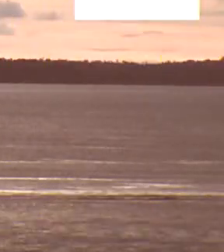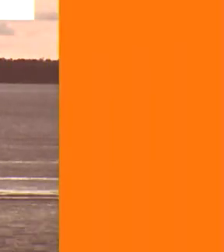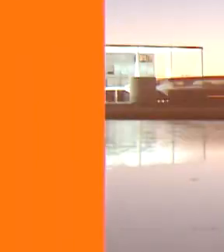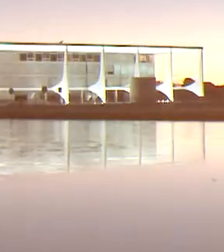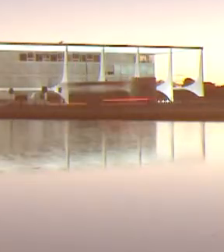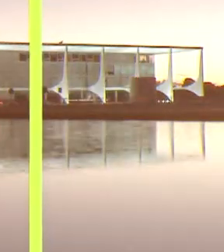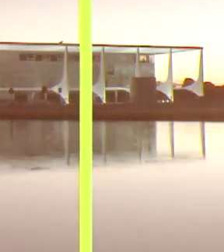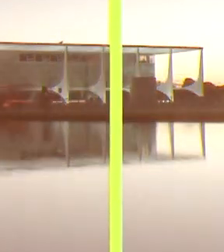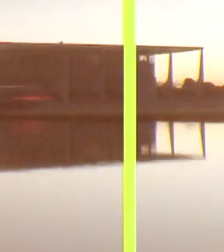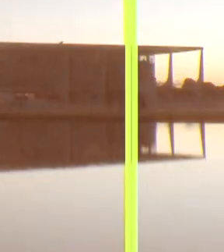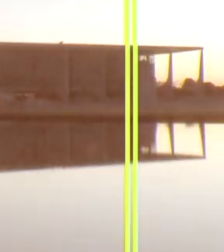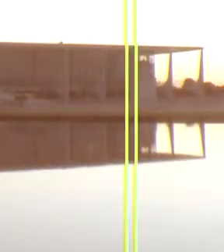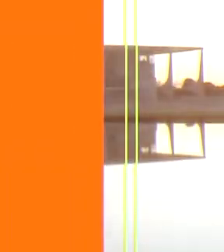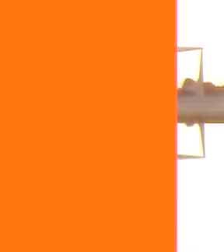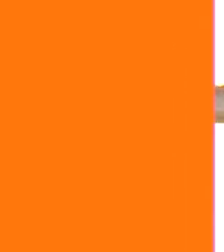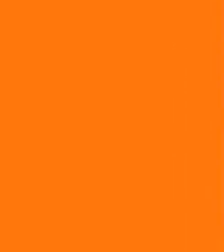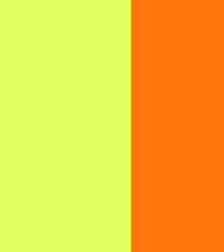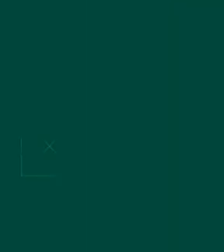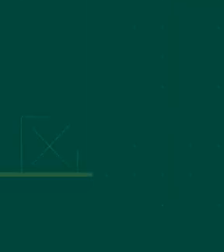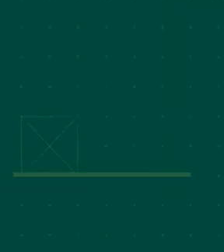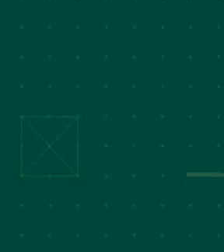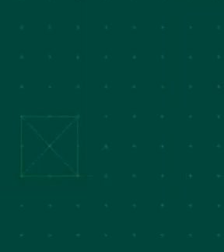E aí